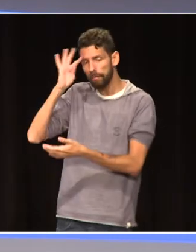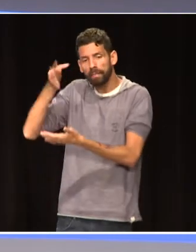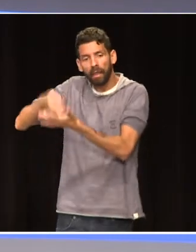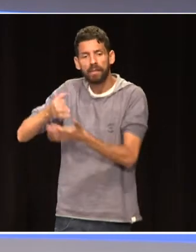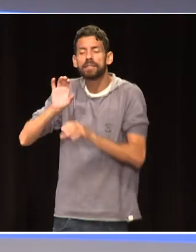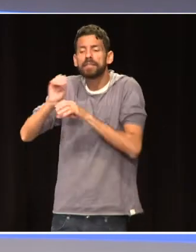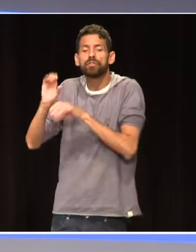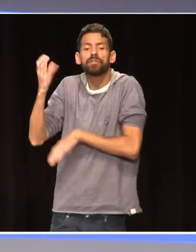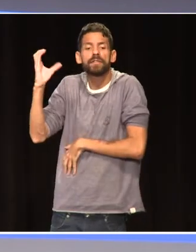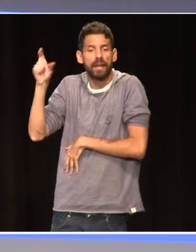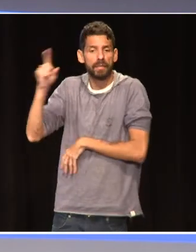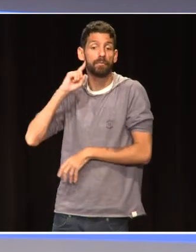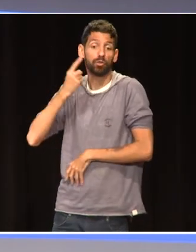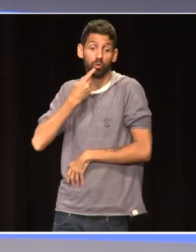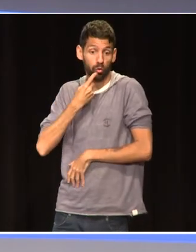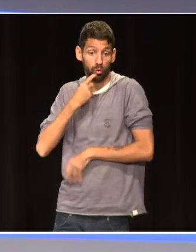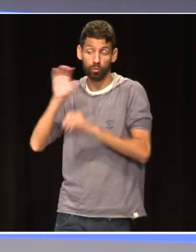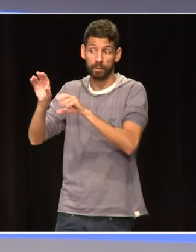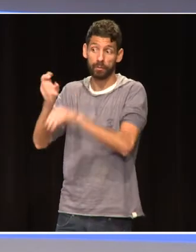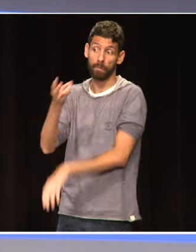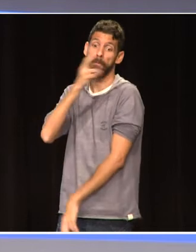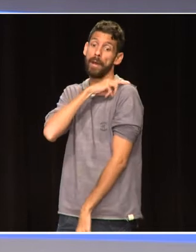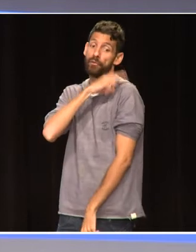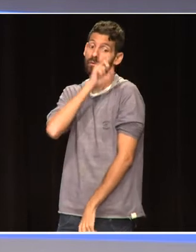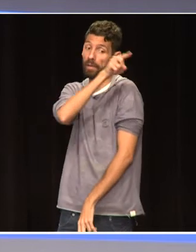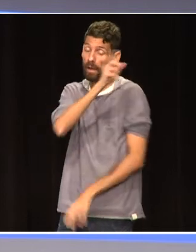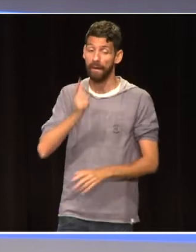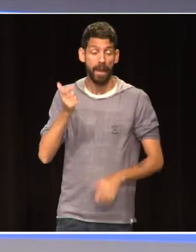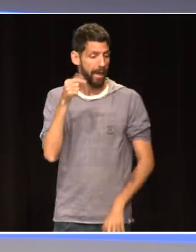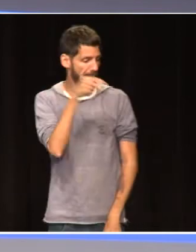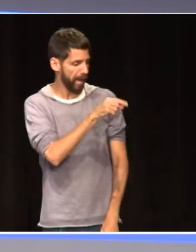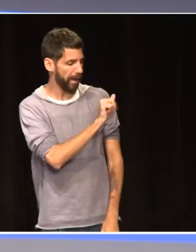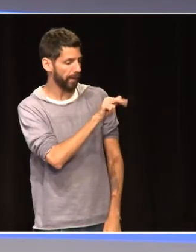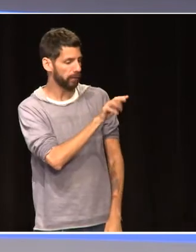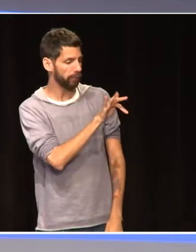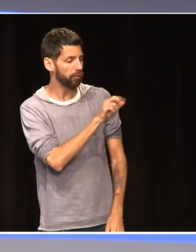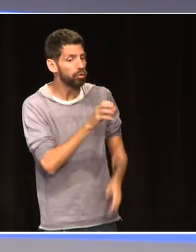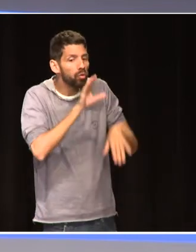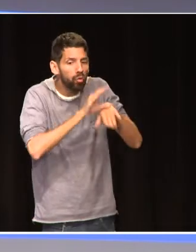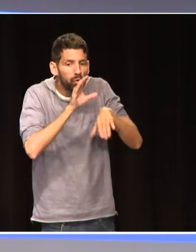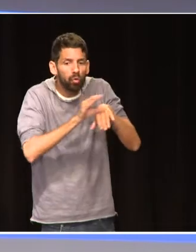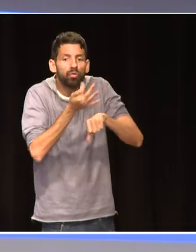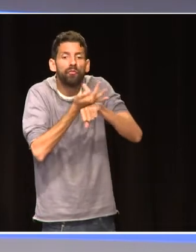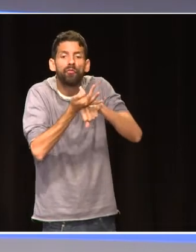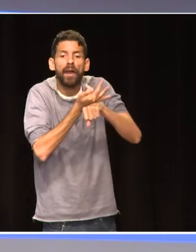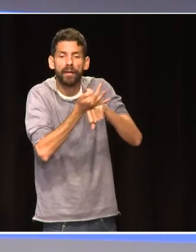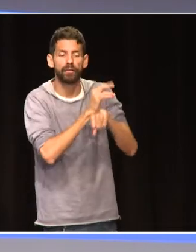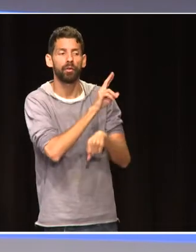de ciências para surdos do ensino médio lá, ela estava frequentando os cursos de férias que a